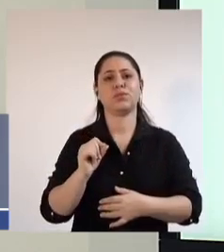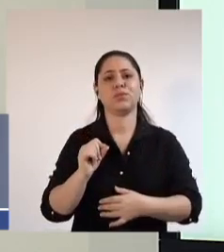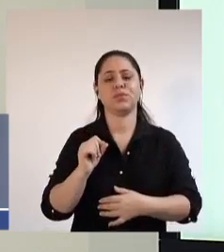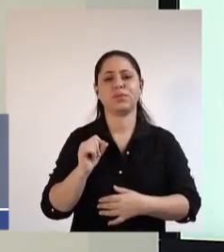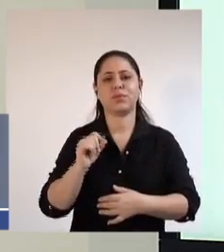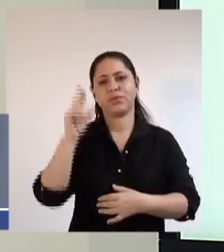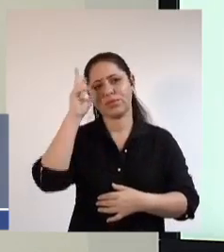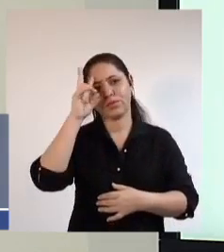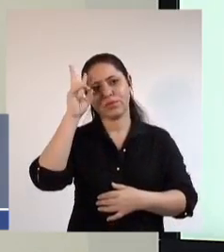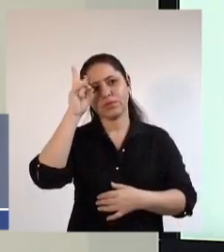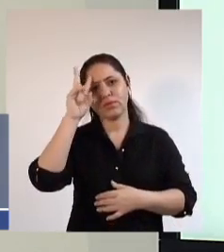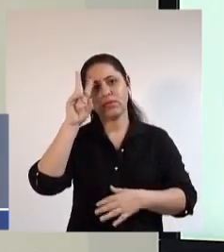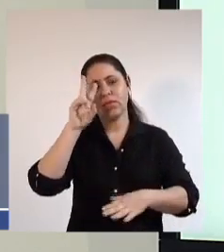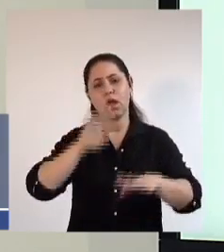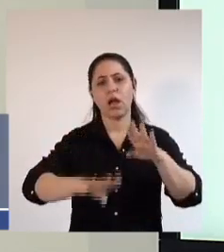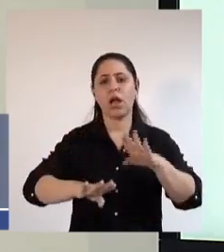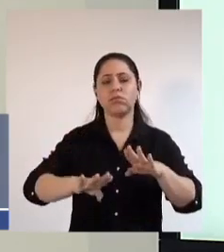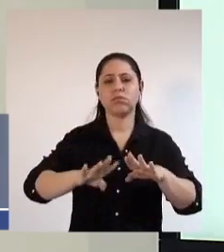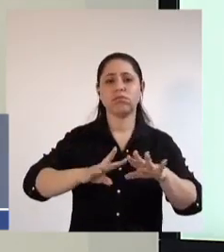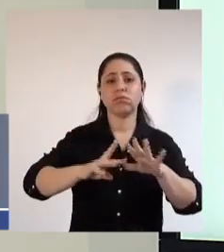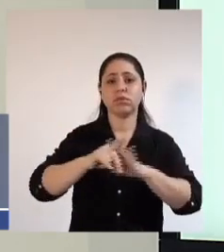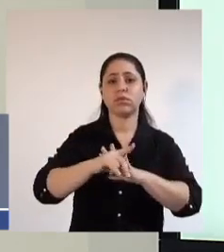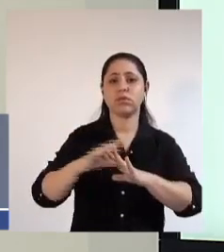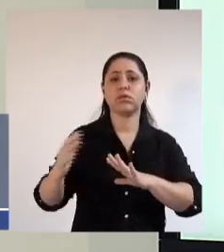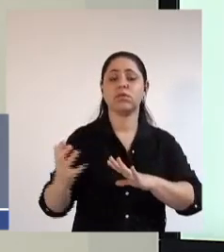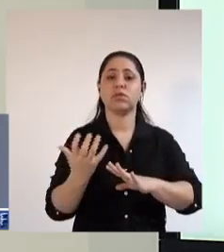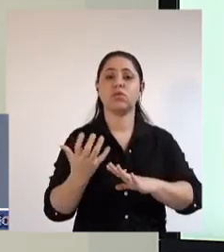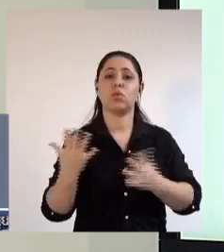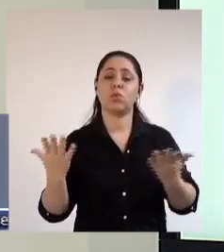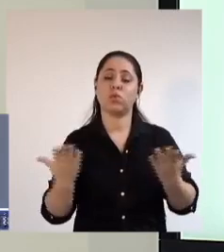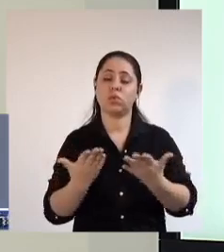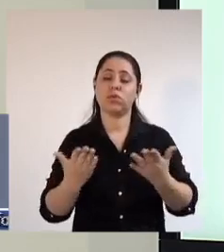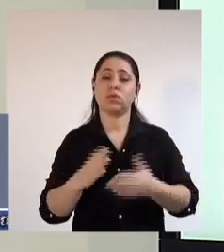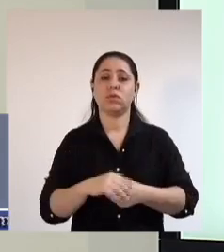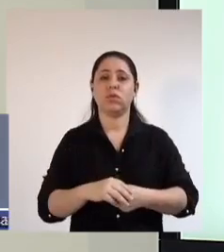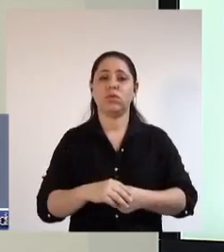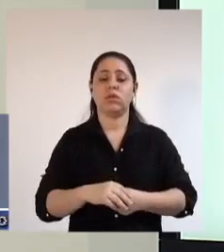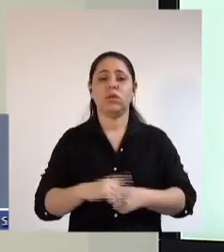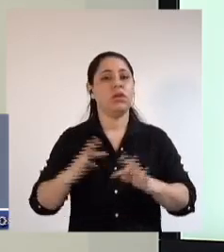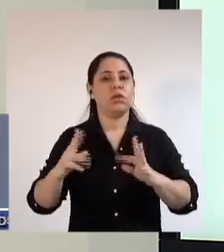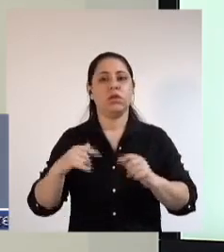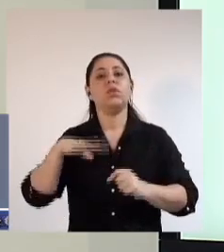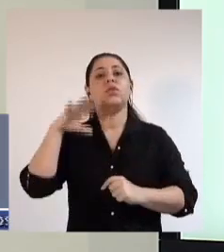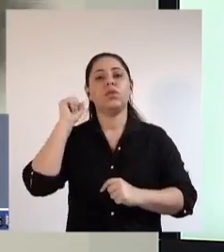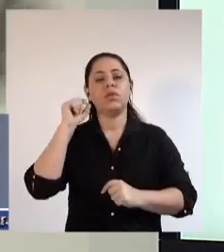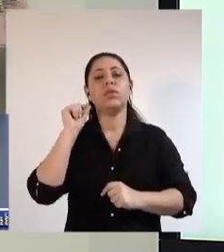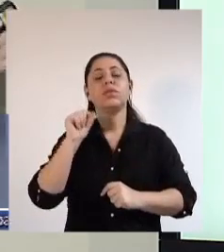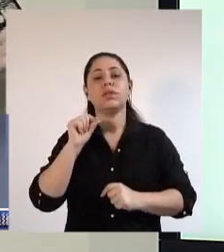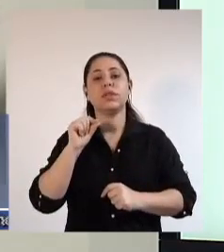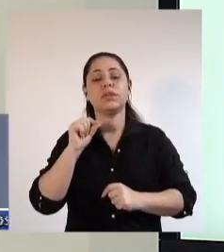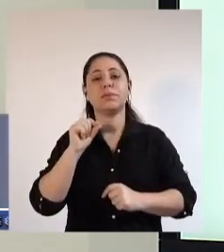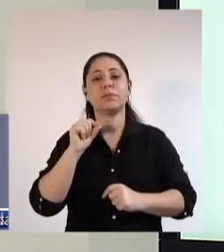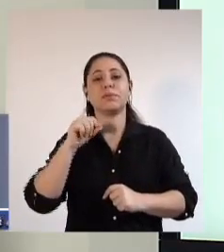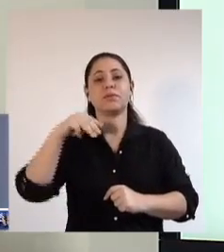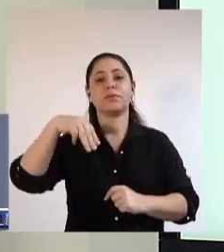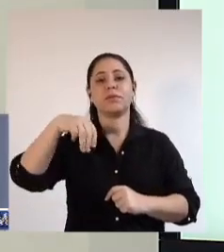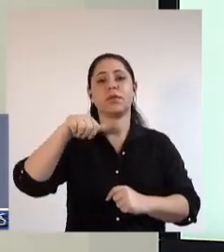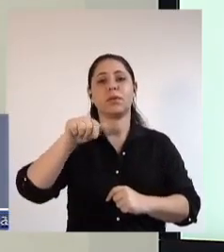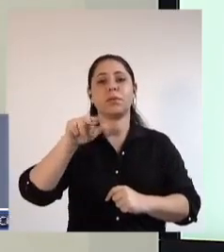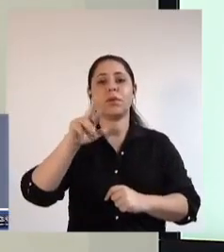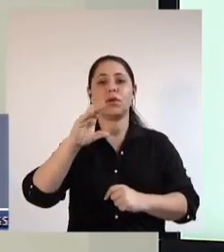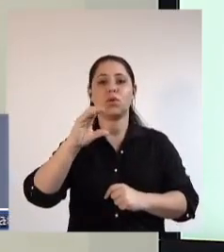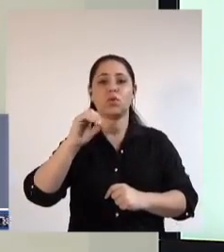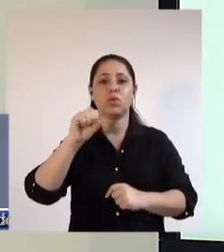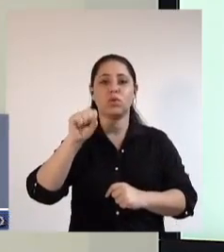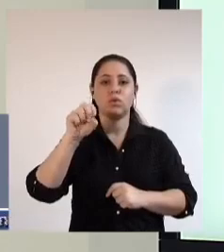lembrou algumas coisas estão acontecendo no momento atual é todos nós estamos ouvindo que o mercosul ele fechou a